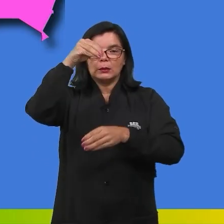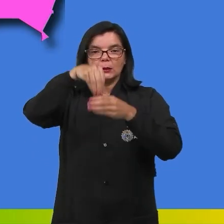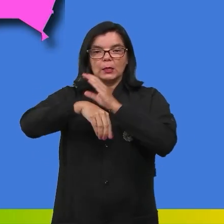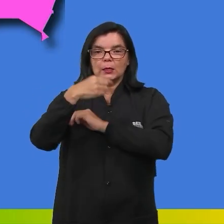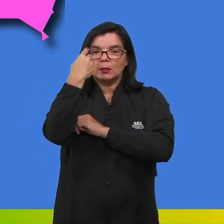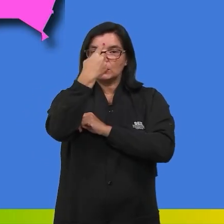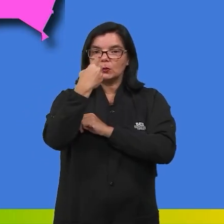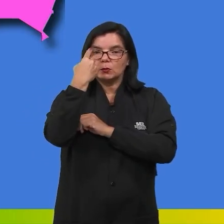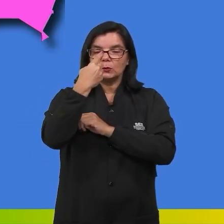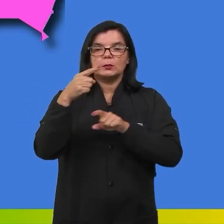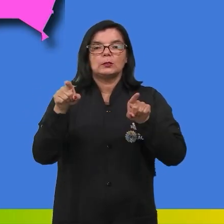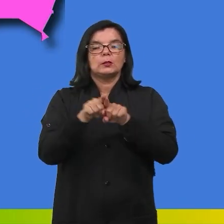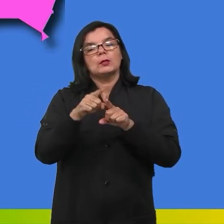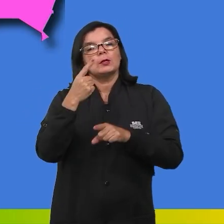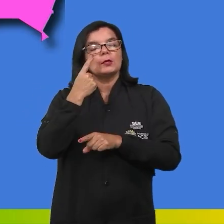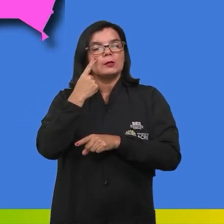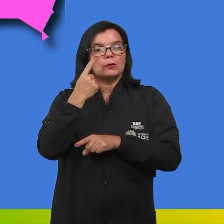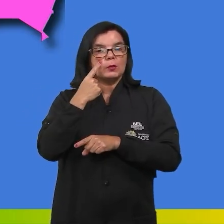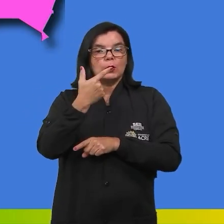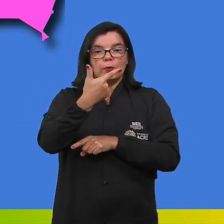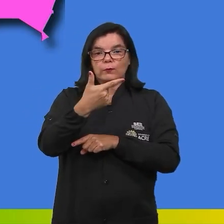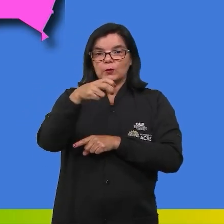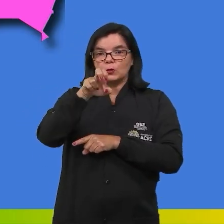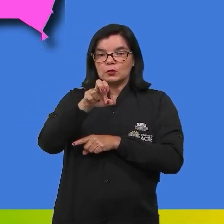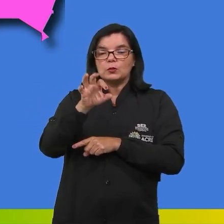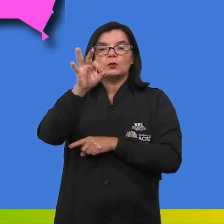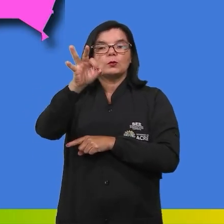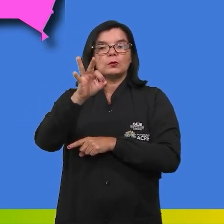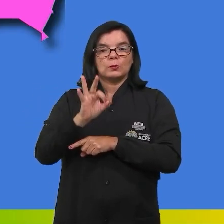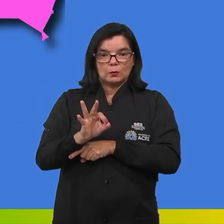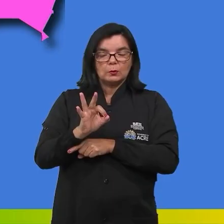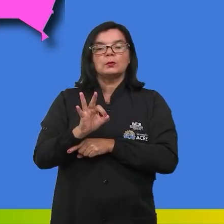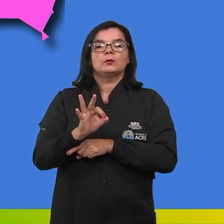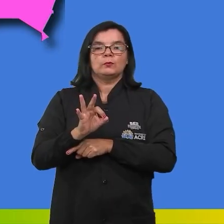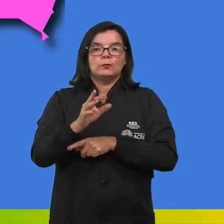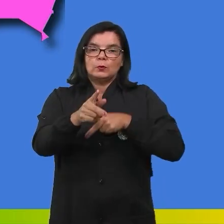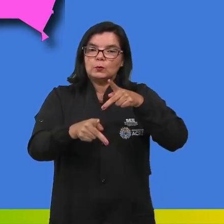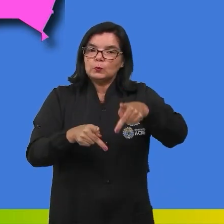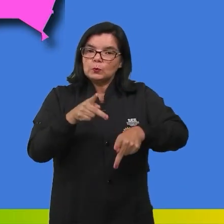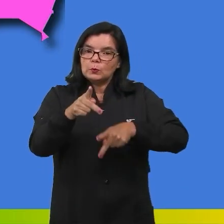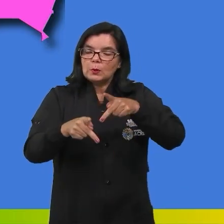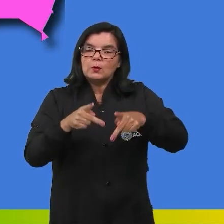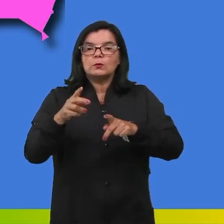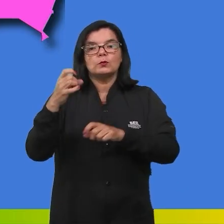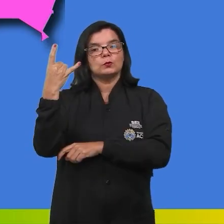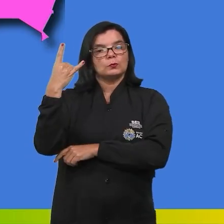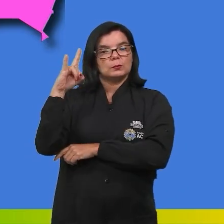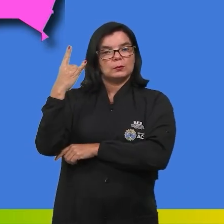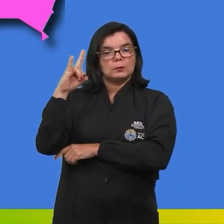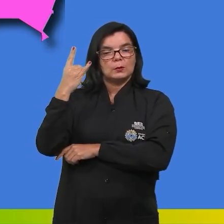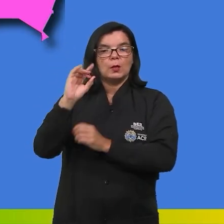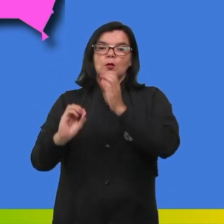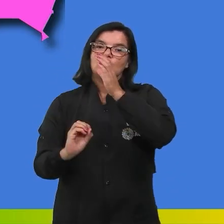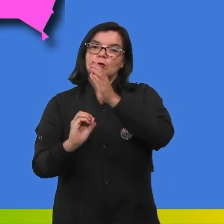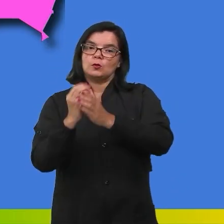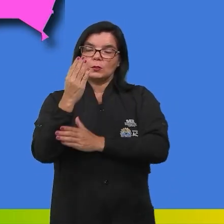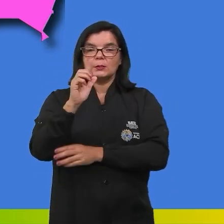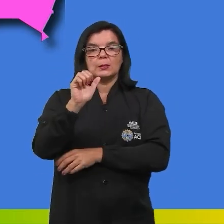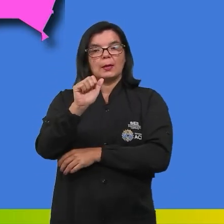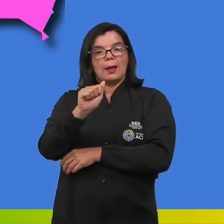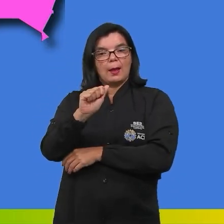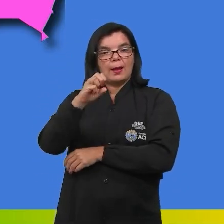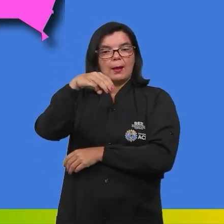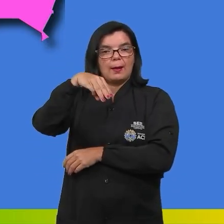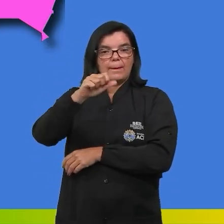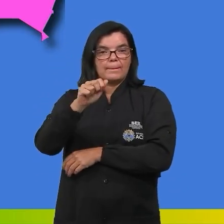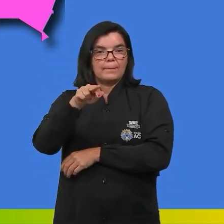espanhola. Observe, ó, que 25% dos povos bolivianos são de origem aimara, ou seja,